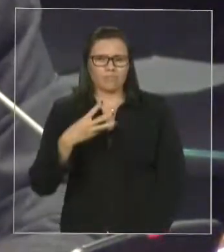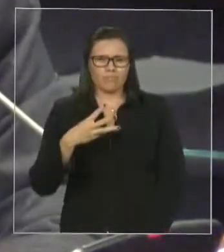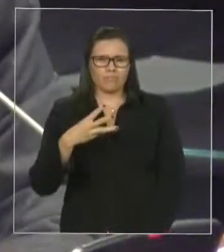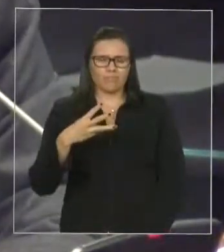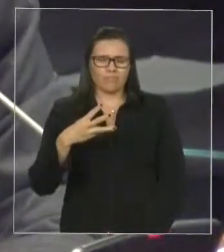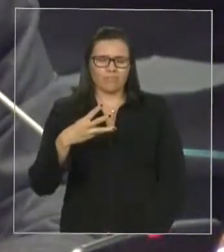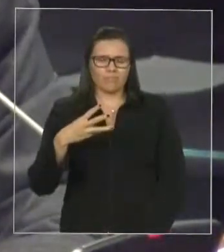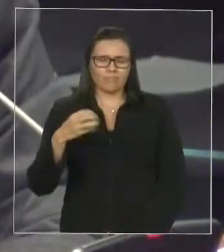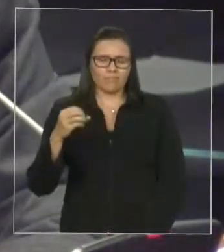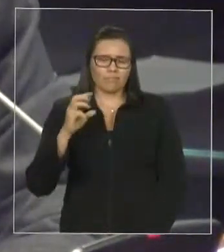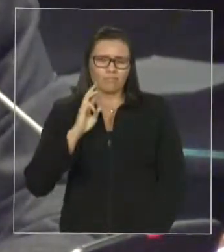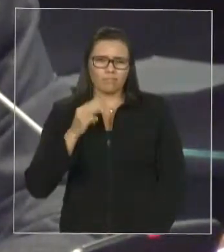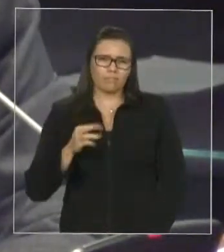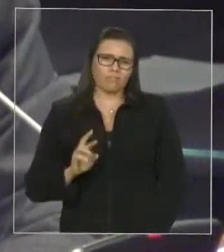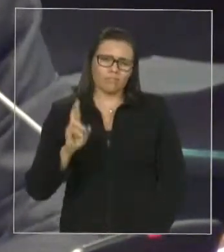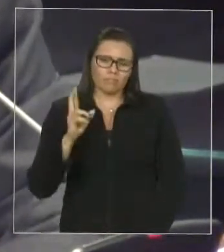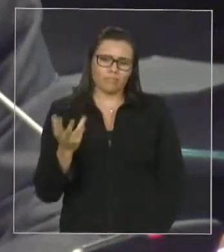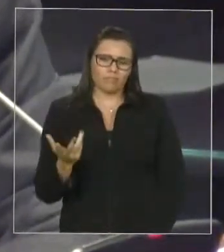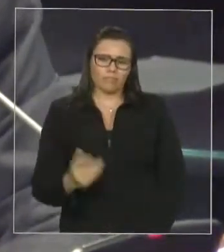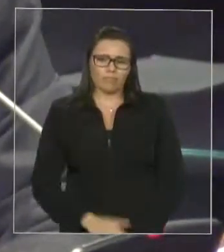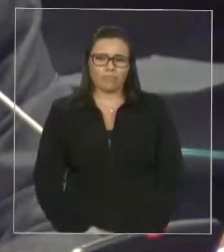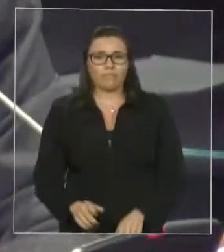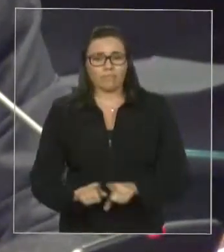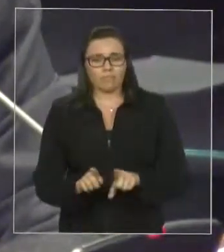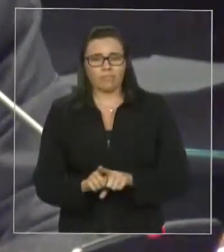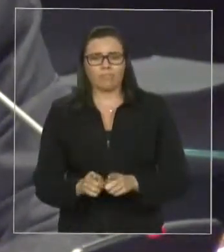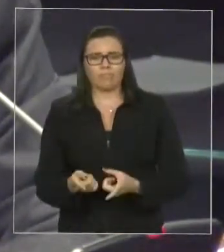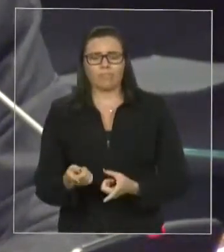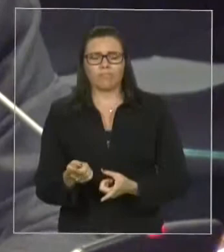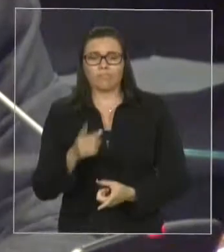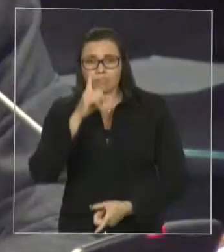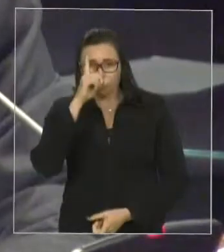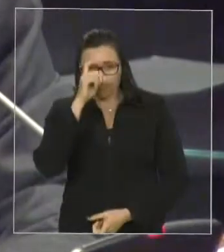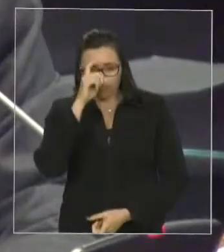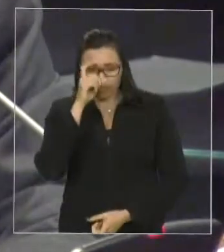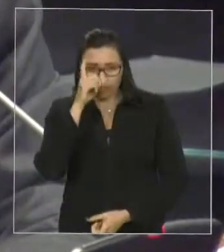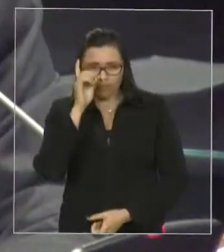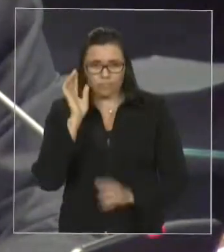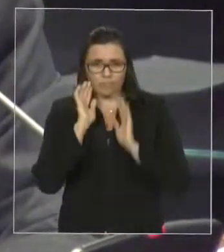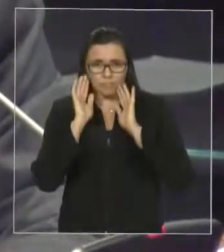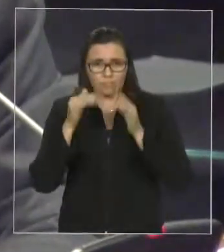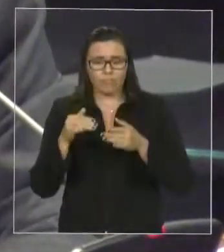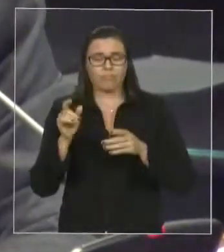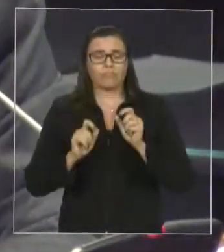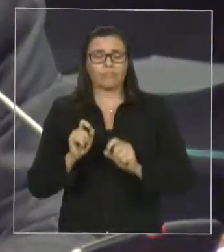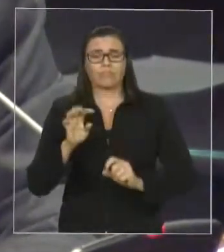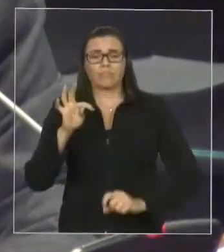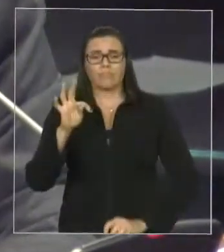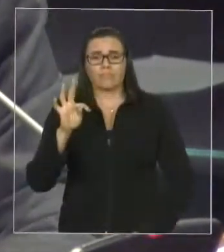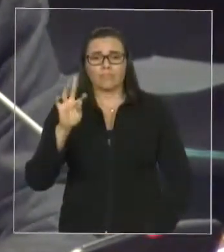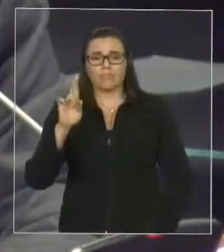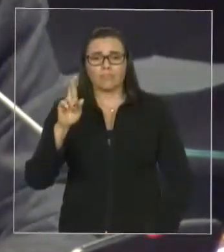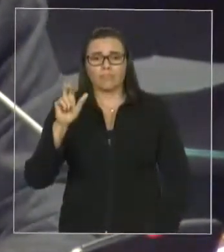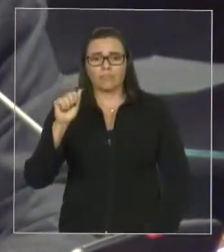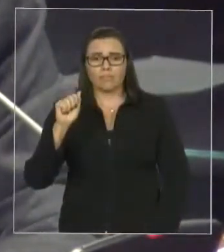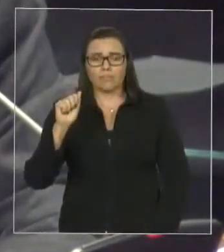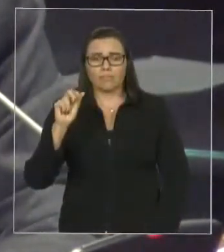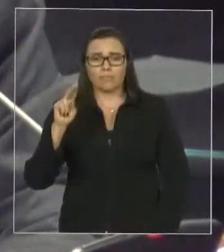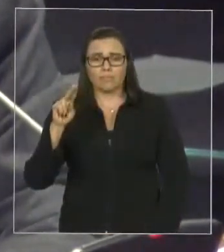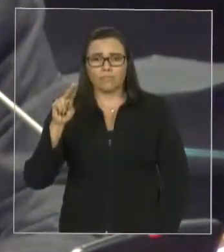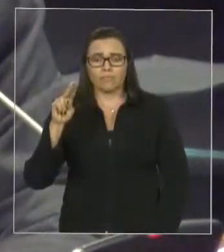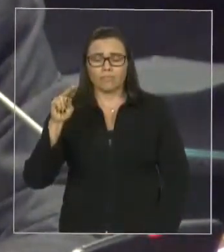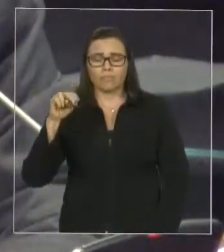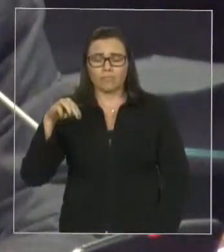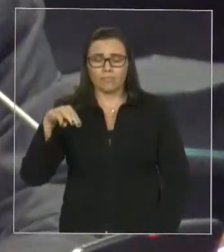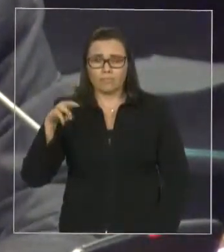ainda mais os estados vizinhos e vai dar uma demanda a uma fila. Obviamente, não tem como você fazer